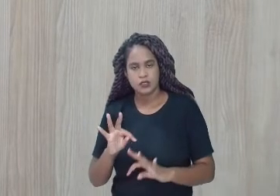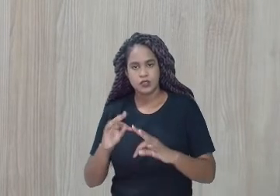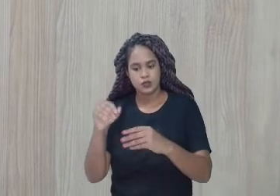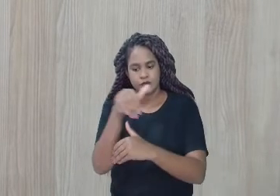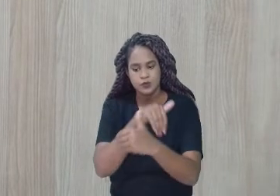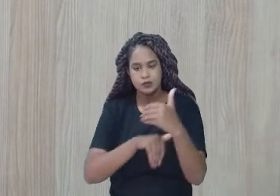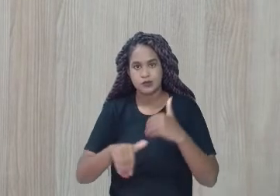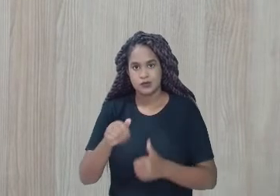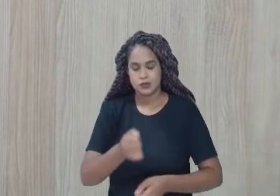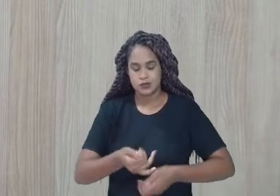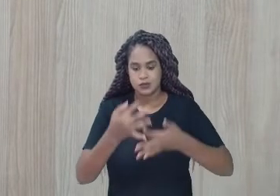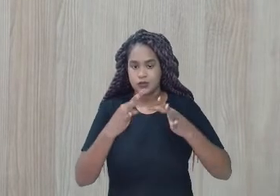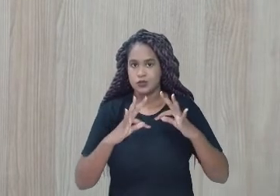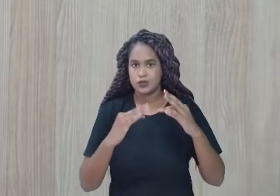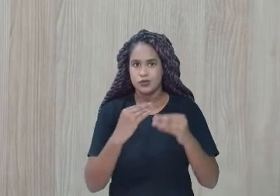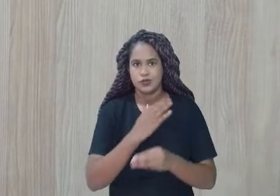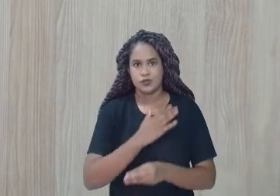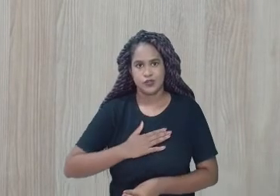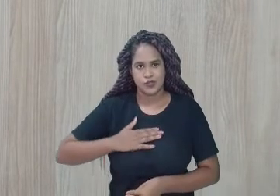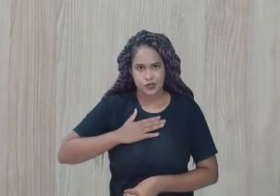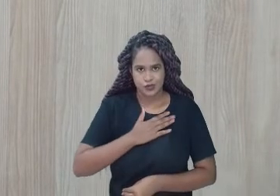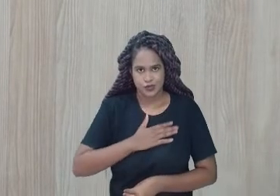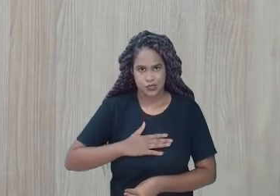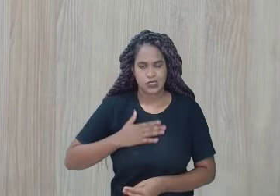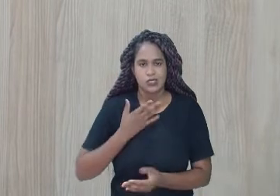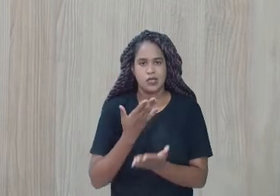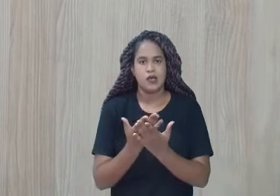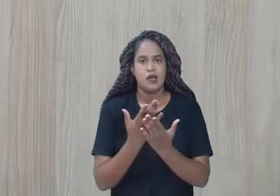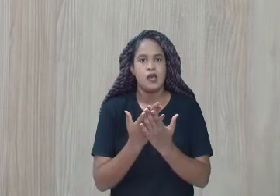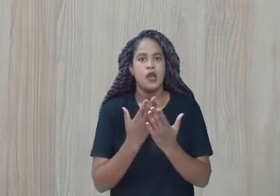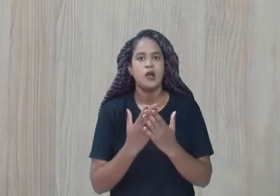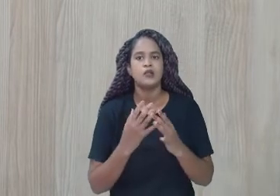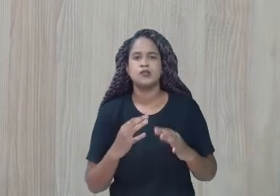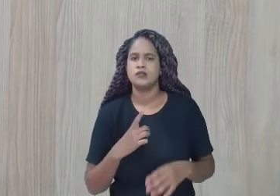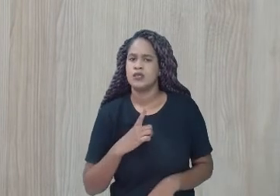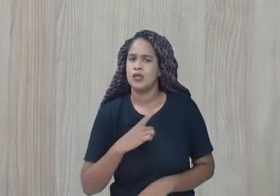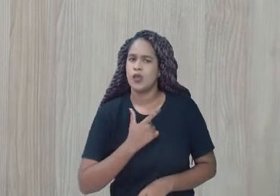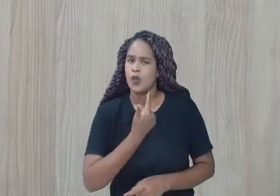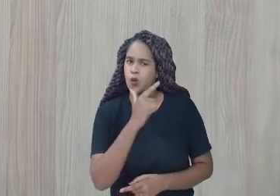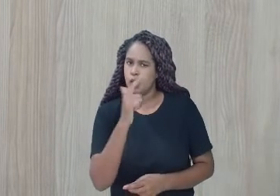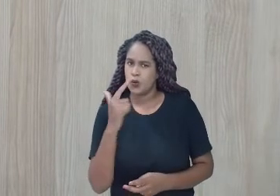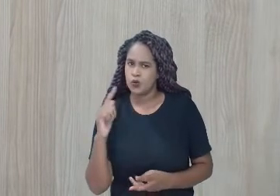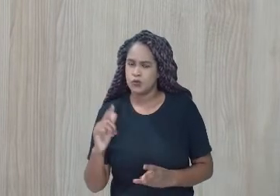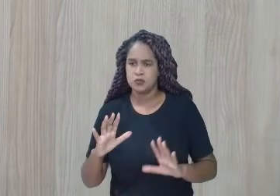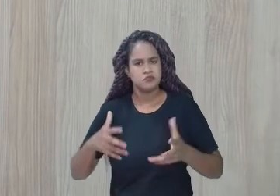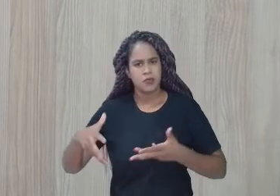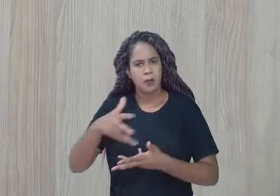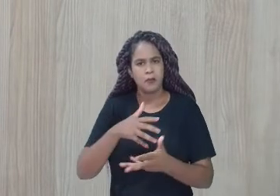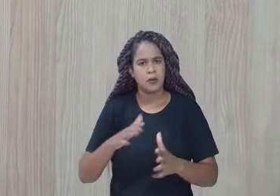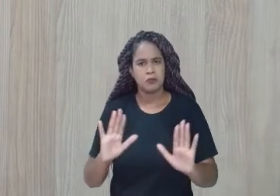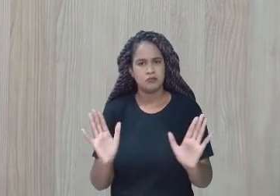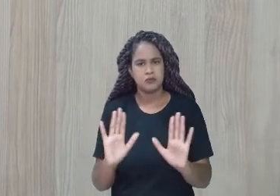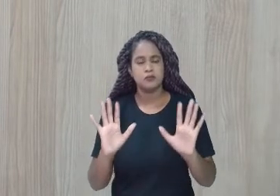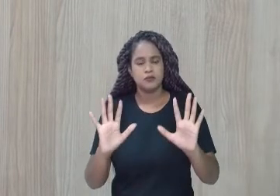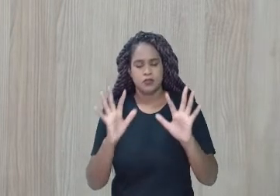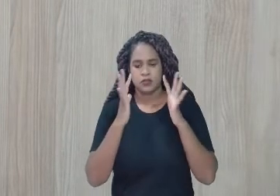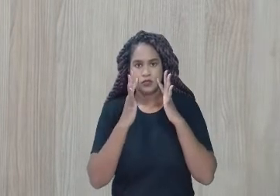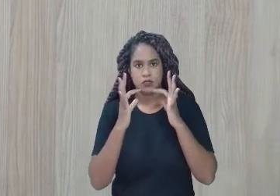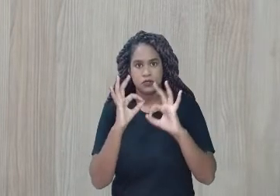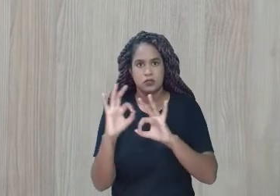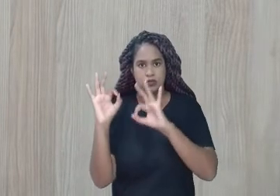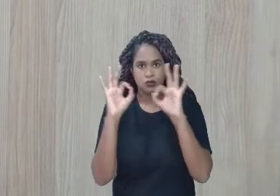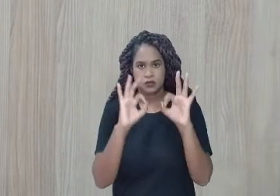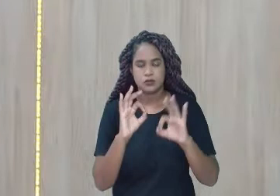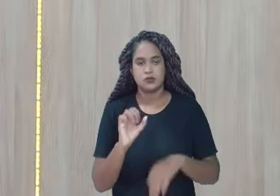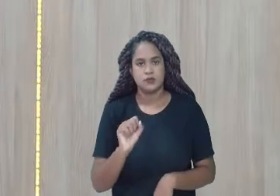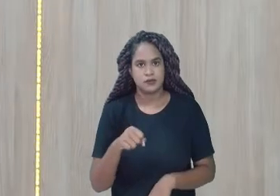aula. E tem outros alunos também aqui conectados, não estão interagindo, mas estão aqui atentos à sua aula.